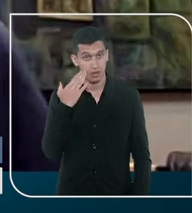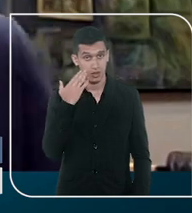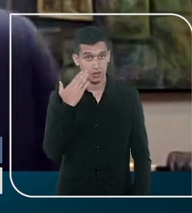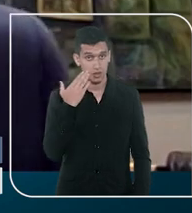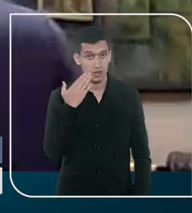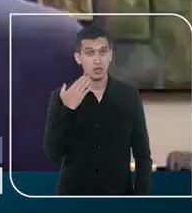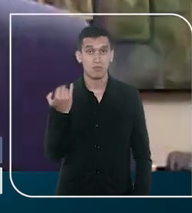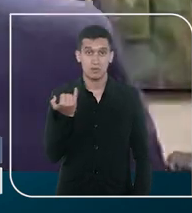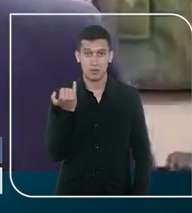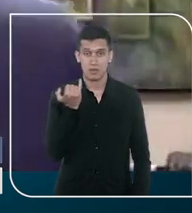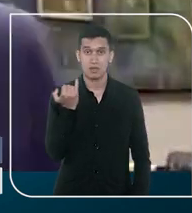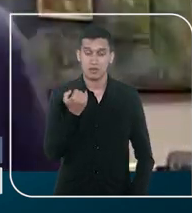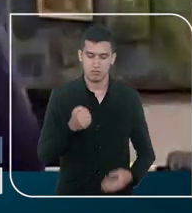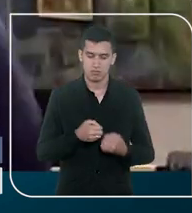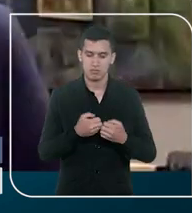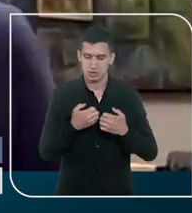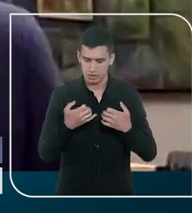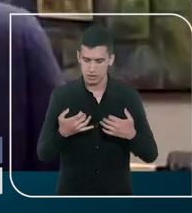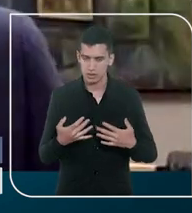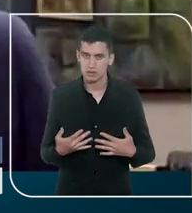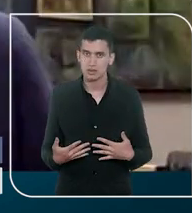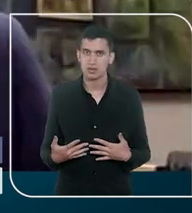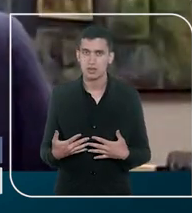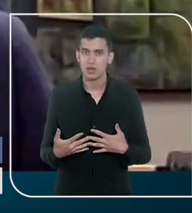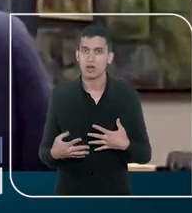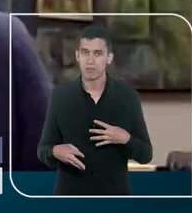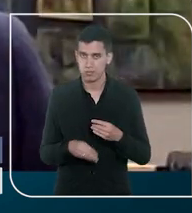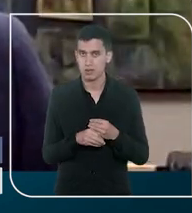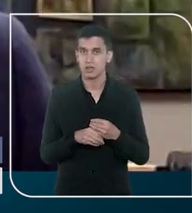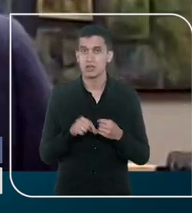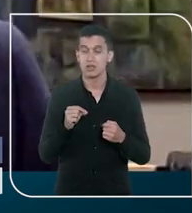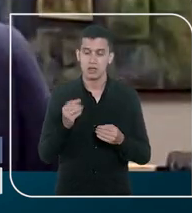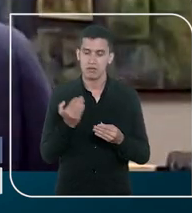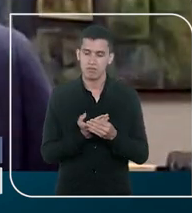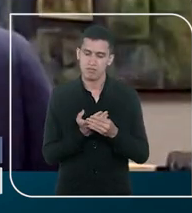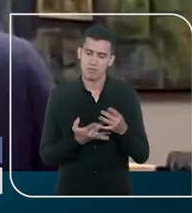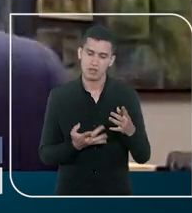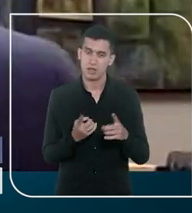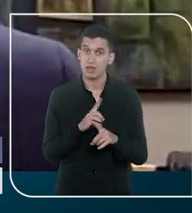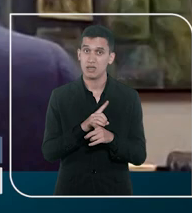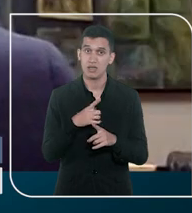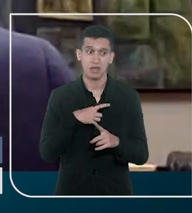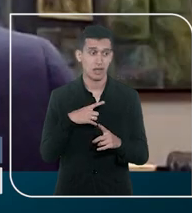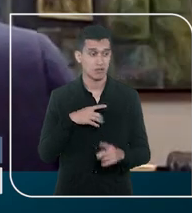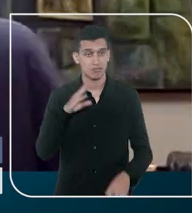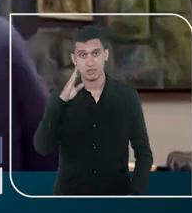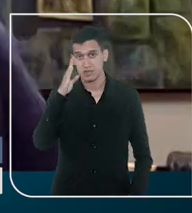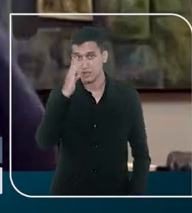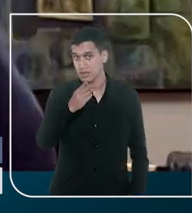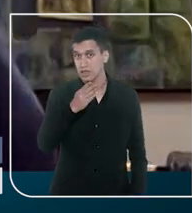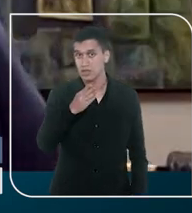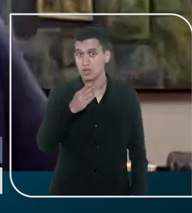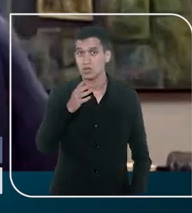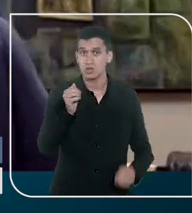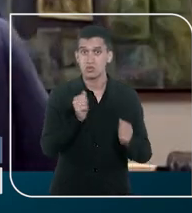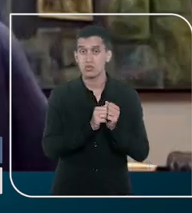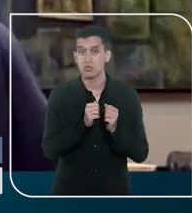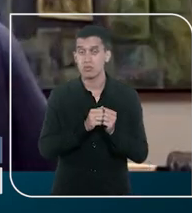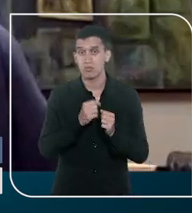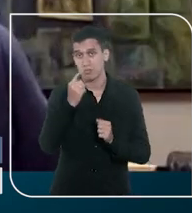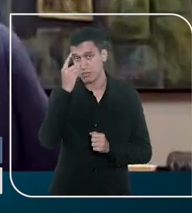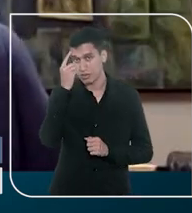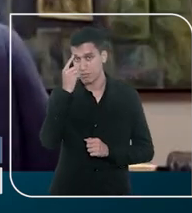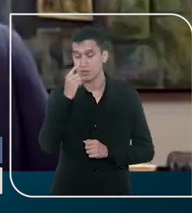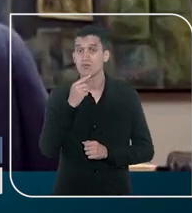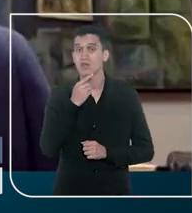importante a gente esclarecer, em complemento ao que o doutor Maurício disse, que o embargo de divergência tem uma relação direta com a missão do